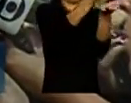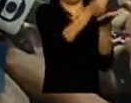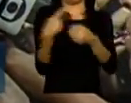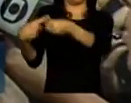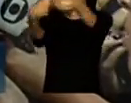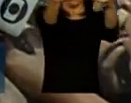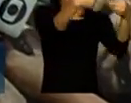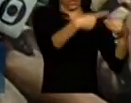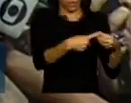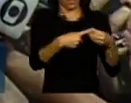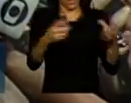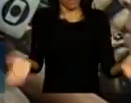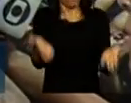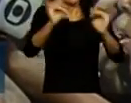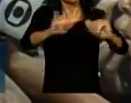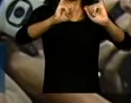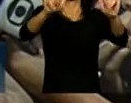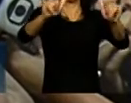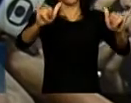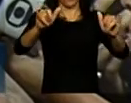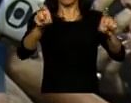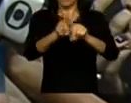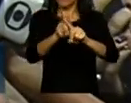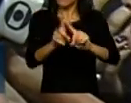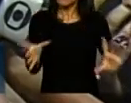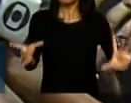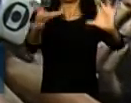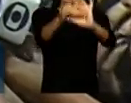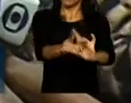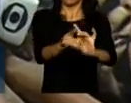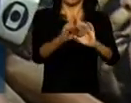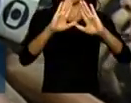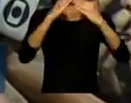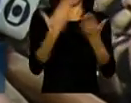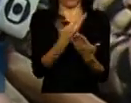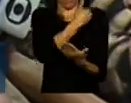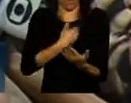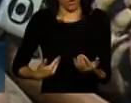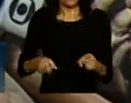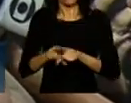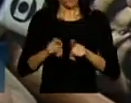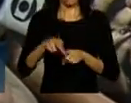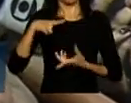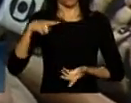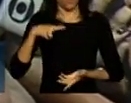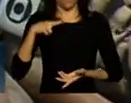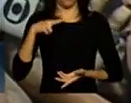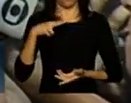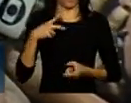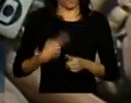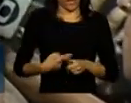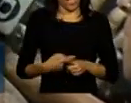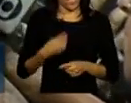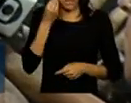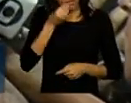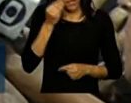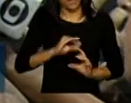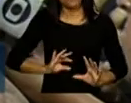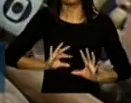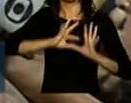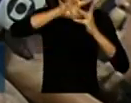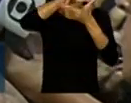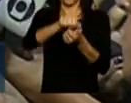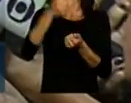a fazer essa mobilização e orientação em conjunto com as escolas tanto públicas quanto privadas porque a experiência mundial